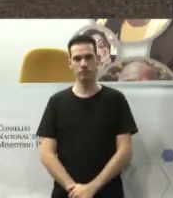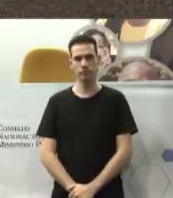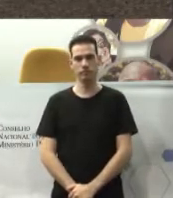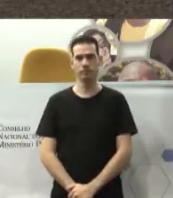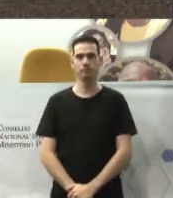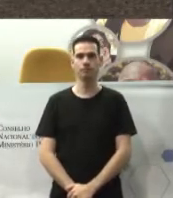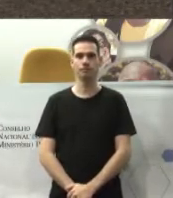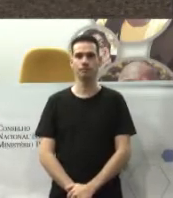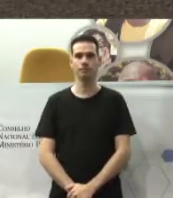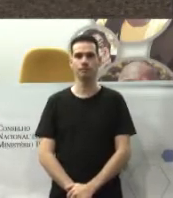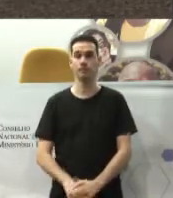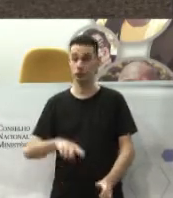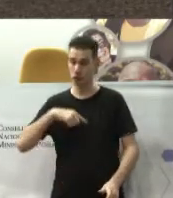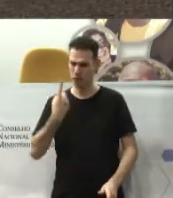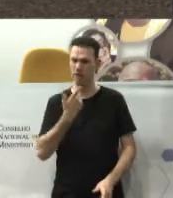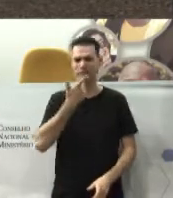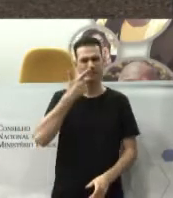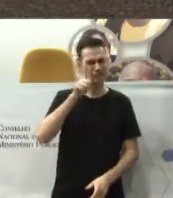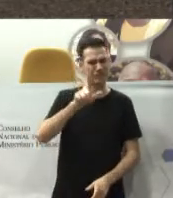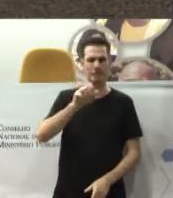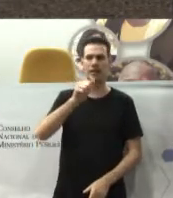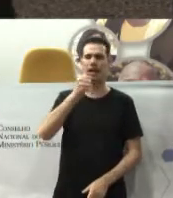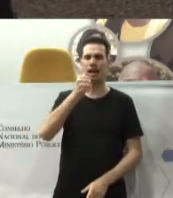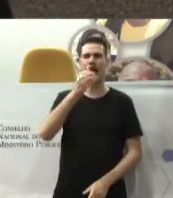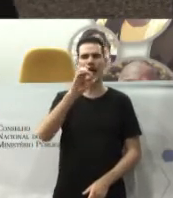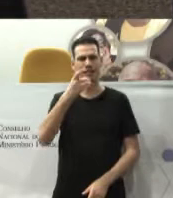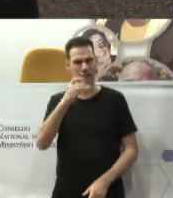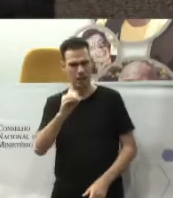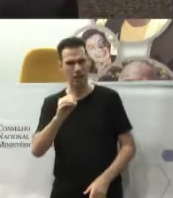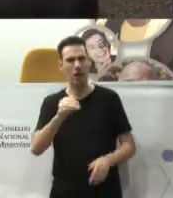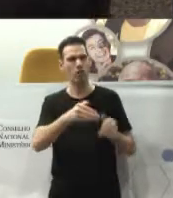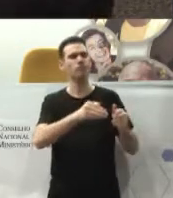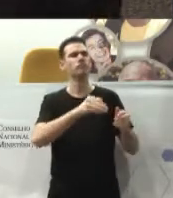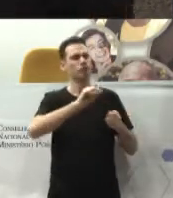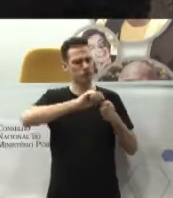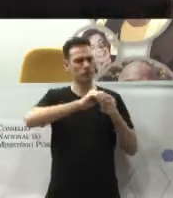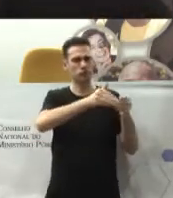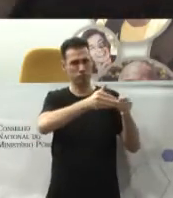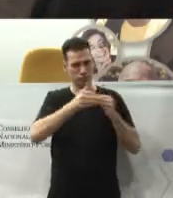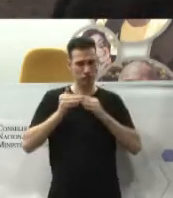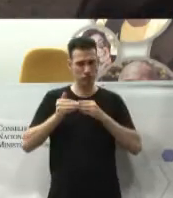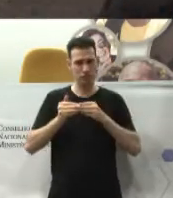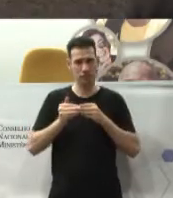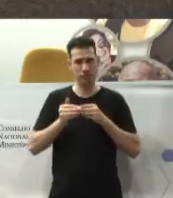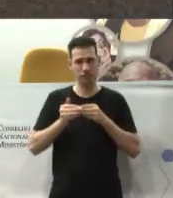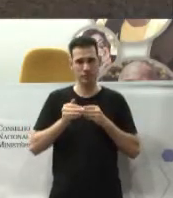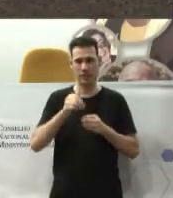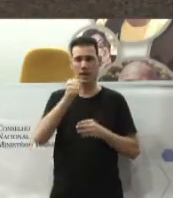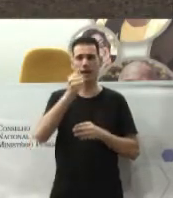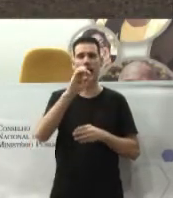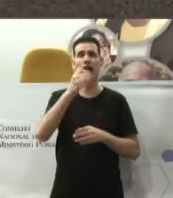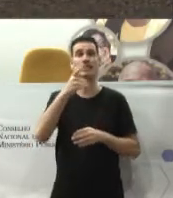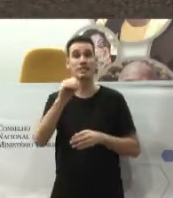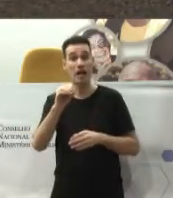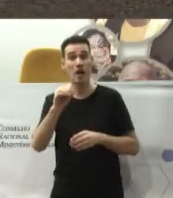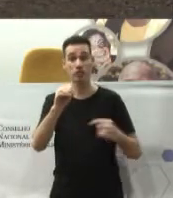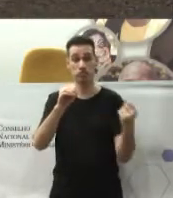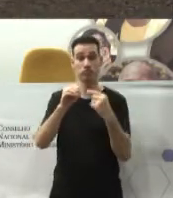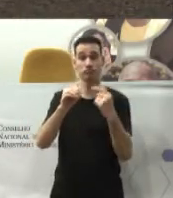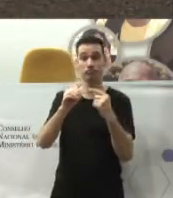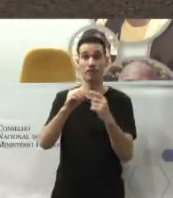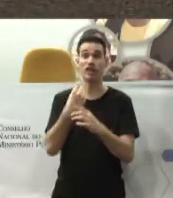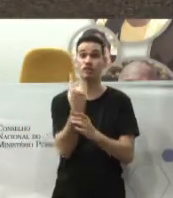transformamos a ação. Foi feito um pedido de aditamento inicial e a ação, que era individual, se transformou numa